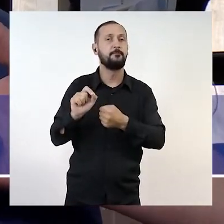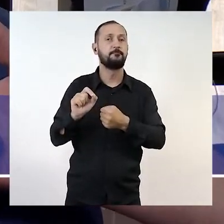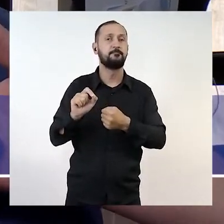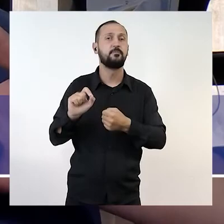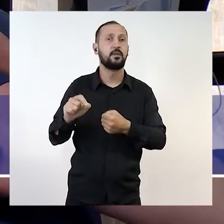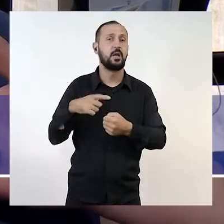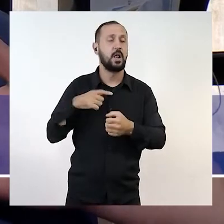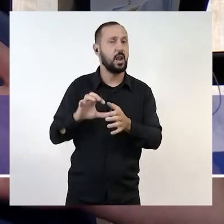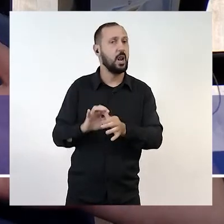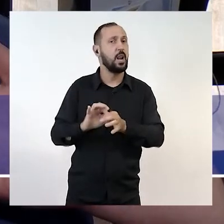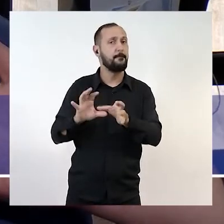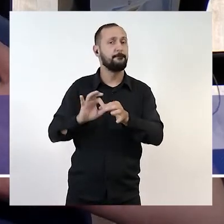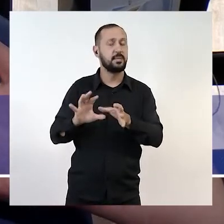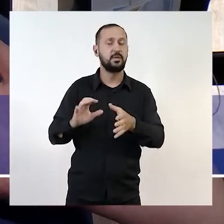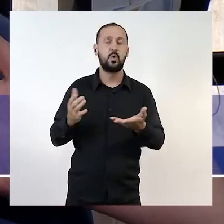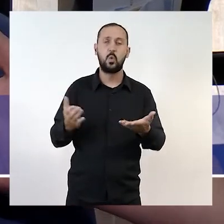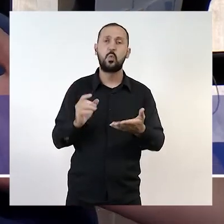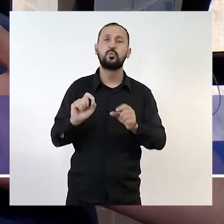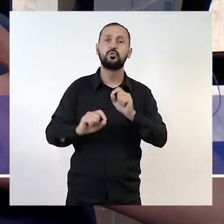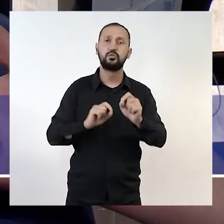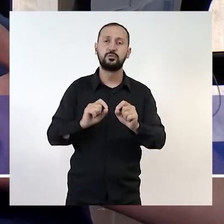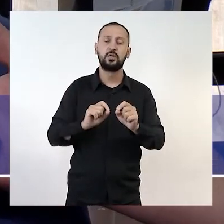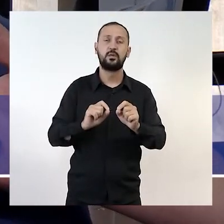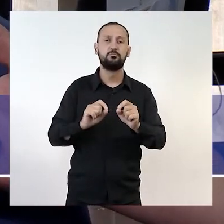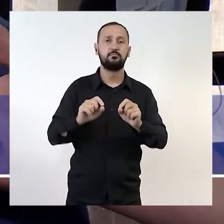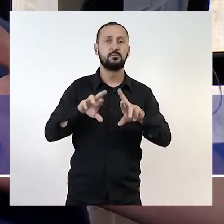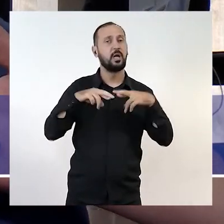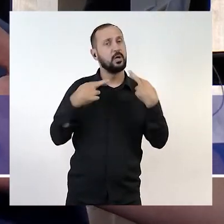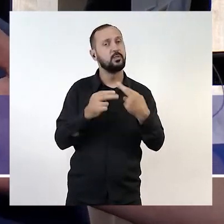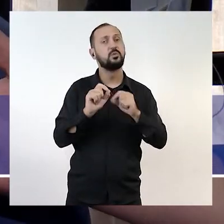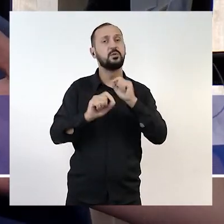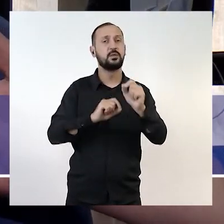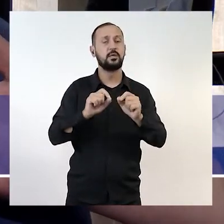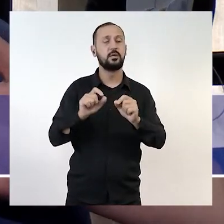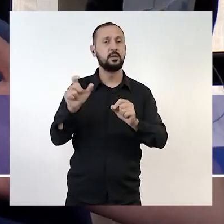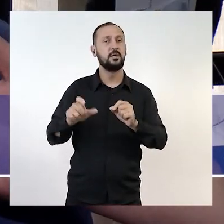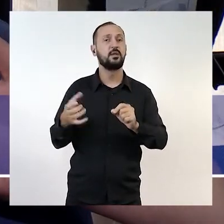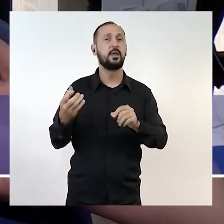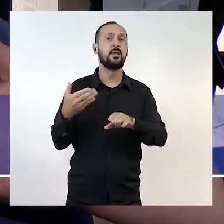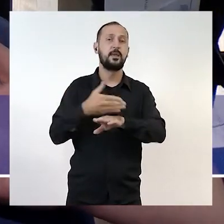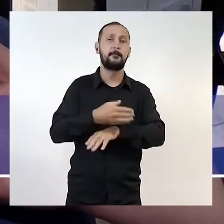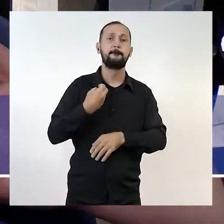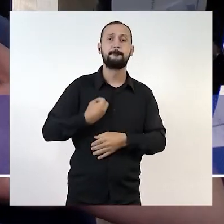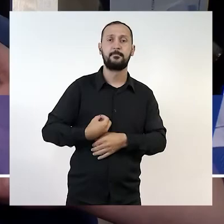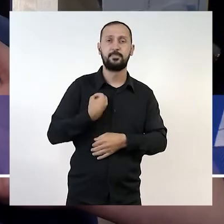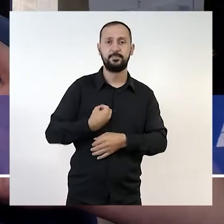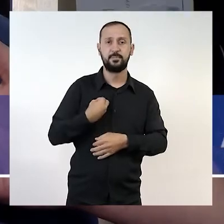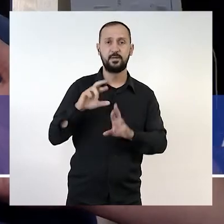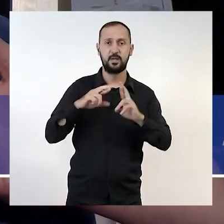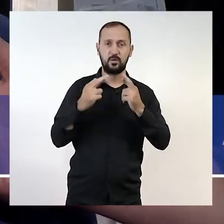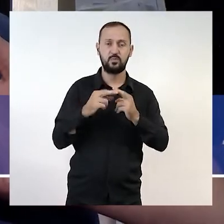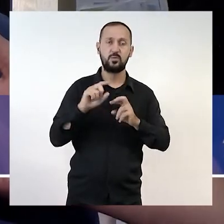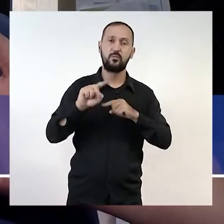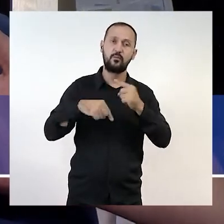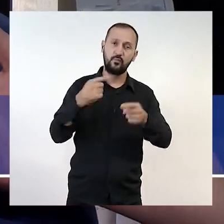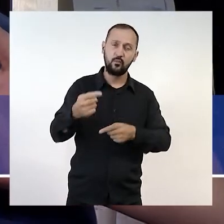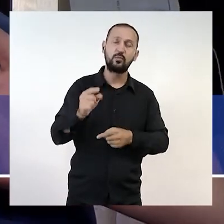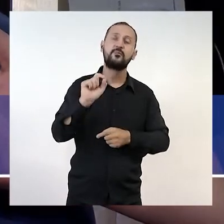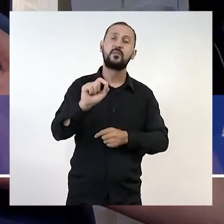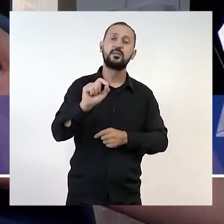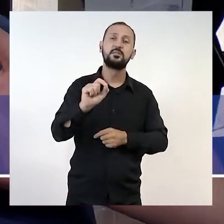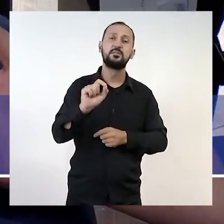demos publicidade a esse ato, verbalmente hoje já na reunião, que o depoente quer vir fazer, e a próxima reunião vai